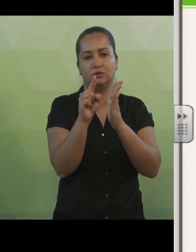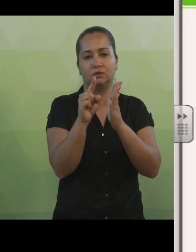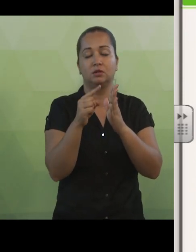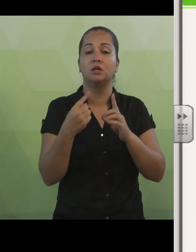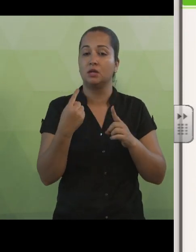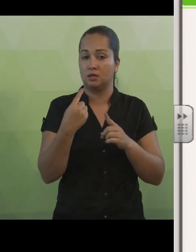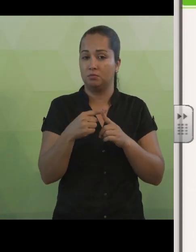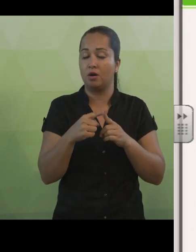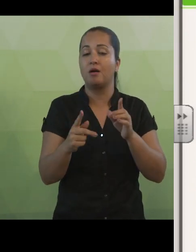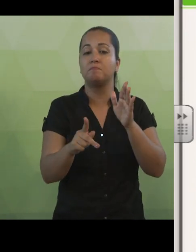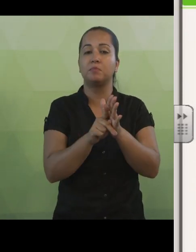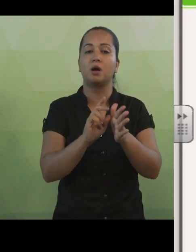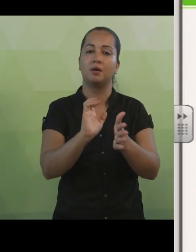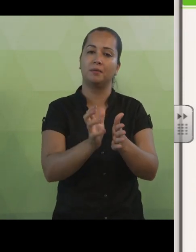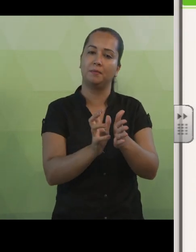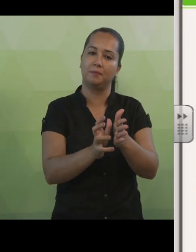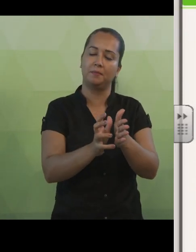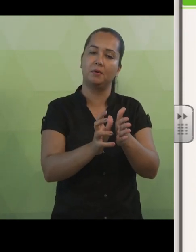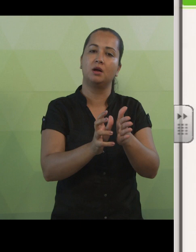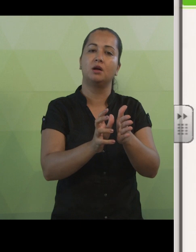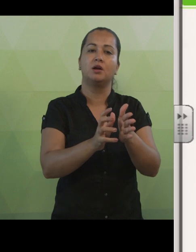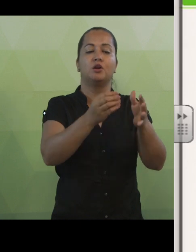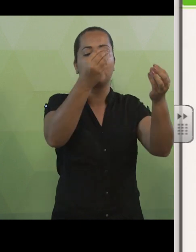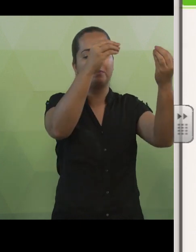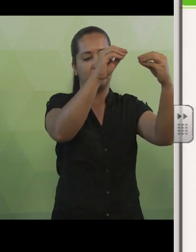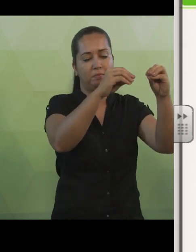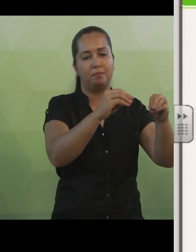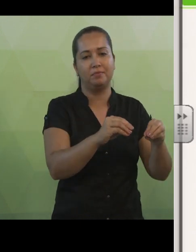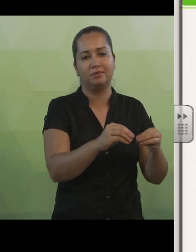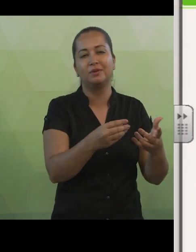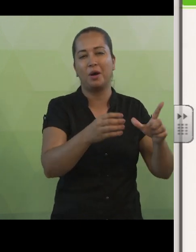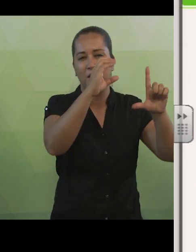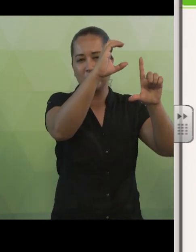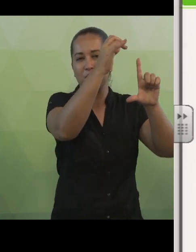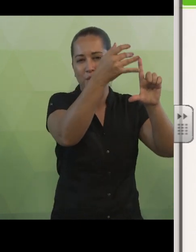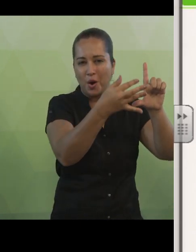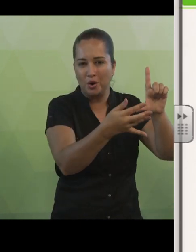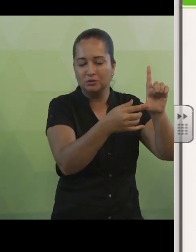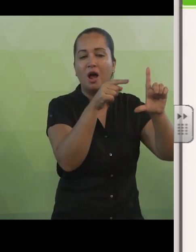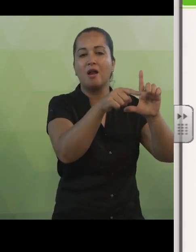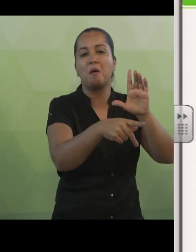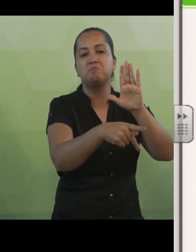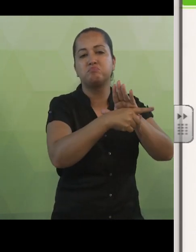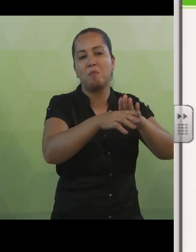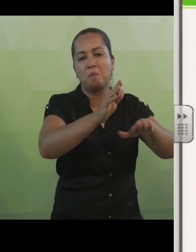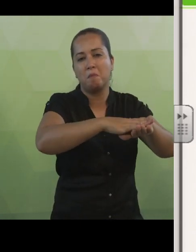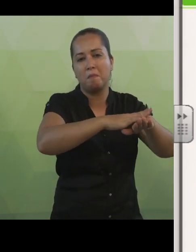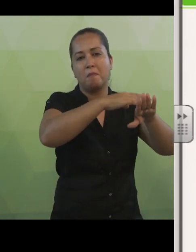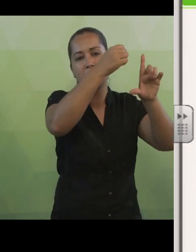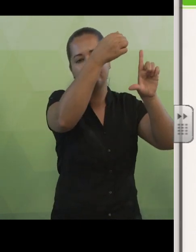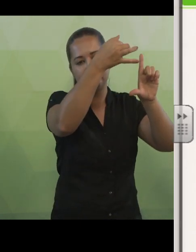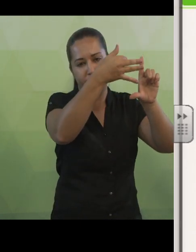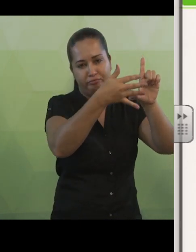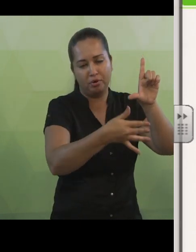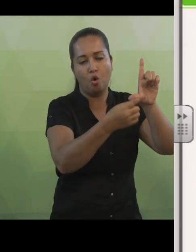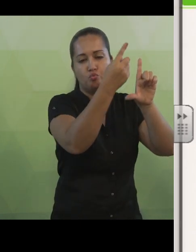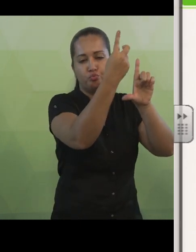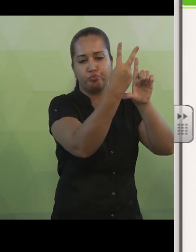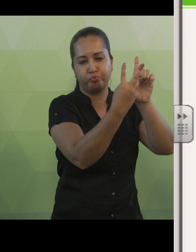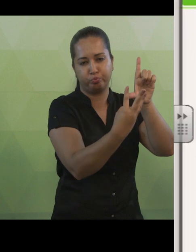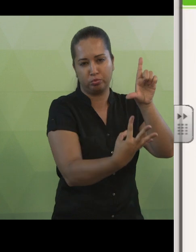Porque é o próprio banco que vai inserir o código lá, que é autoincremento, que é 1, 2, 3, e vai seguir uma